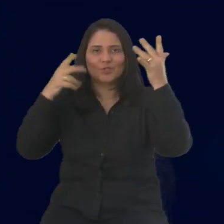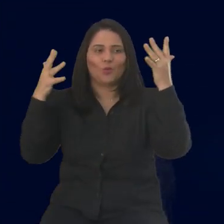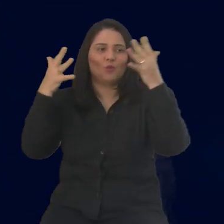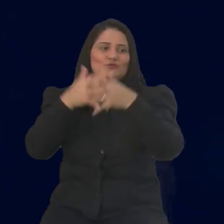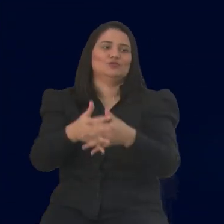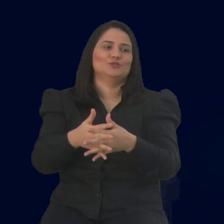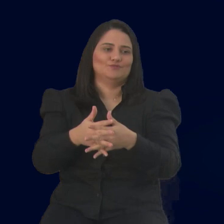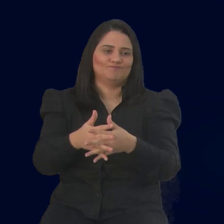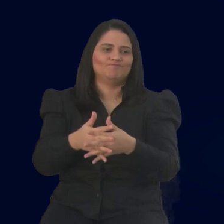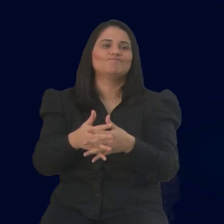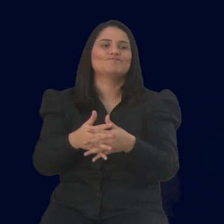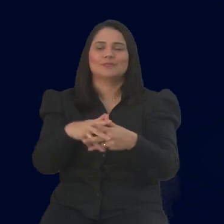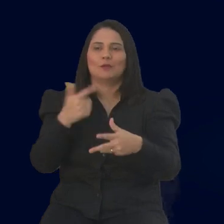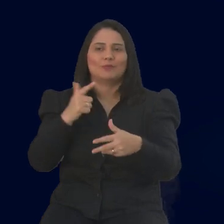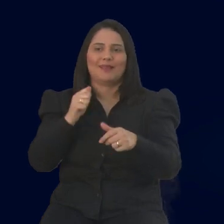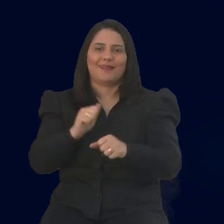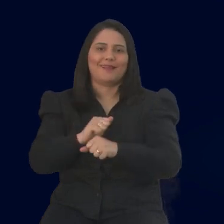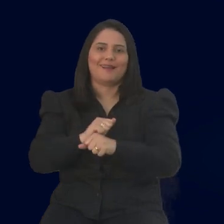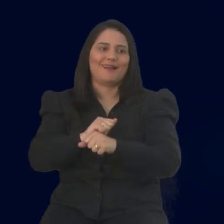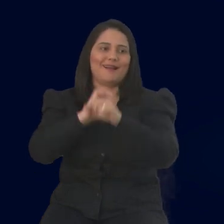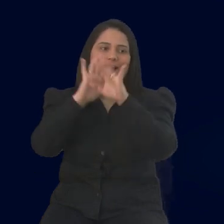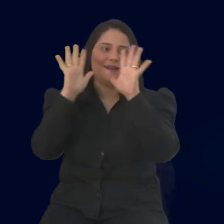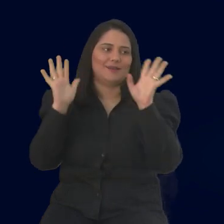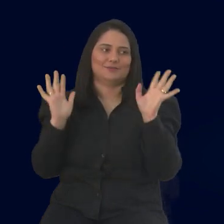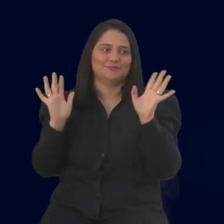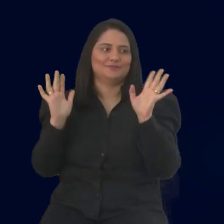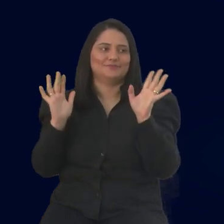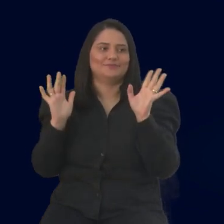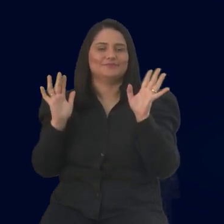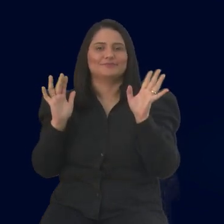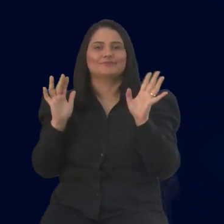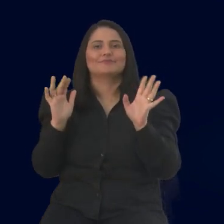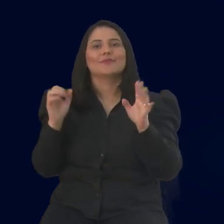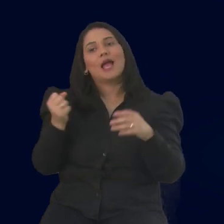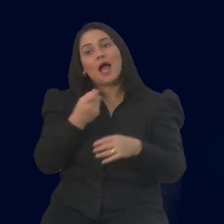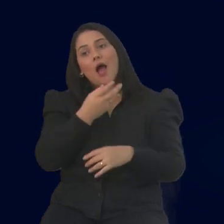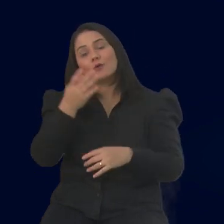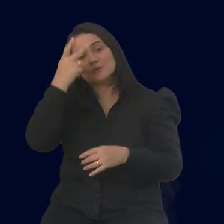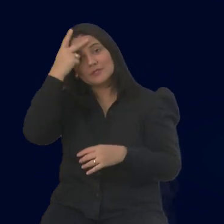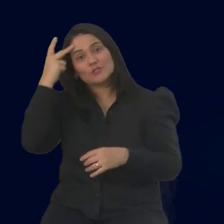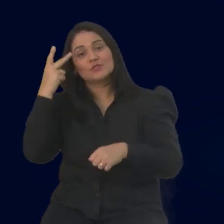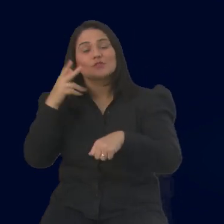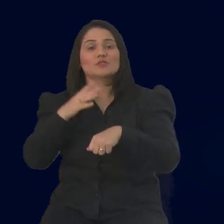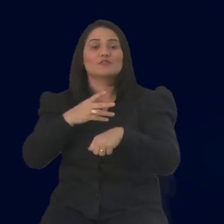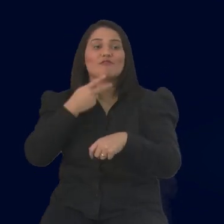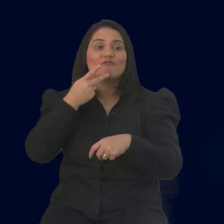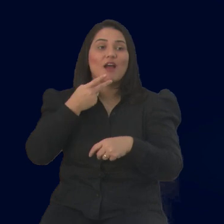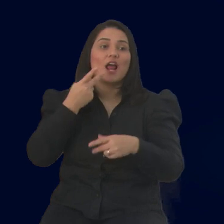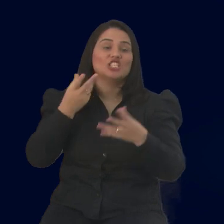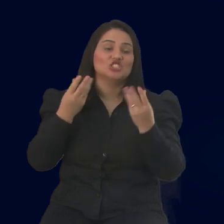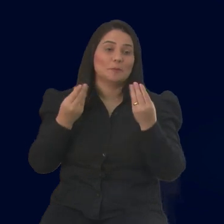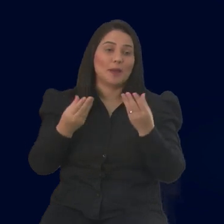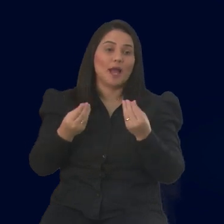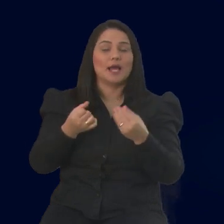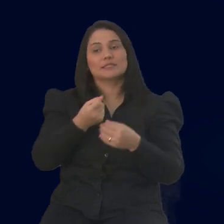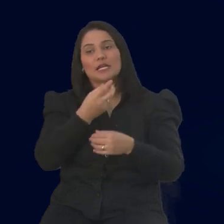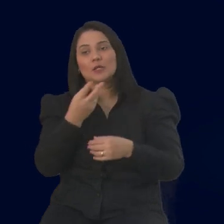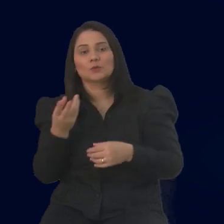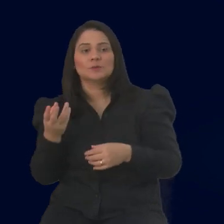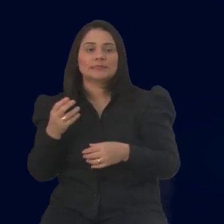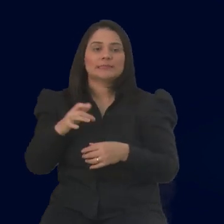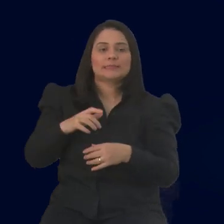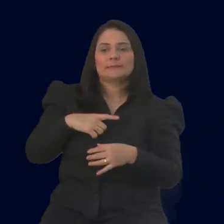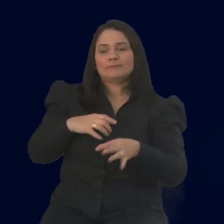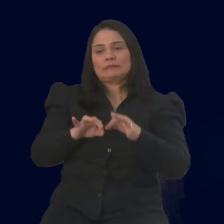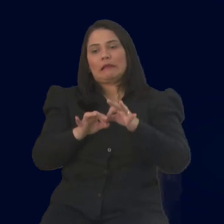Não saem tão claras. Tem gente que fala demais, tem pessoas que se enrolam, dão mil voltas. Outras